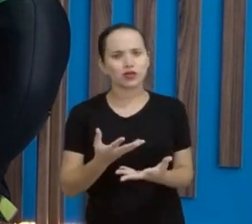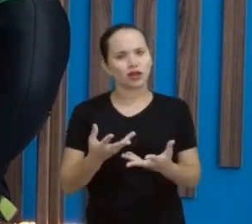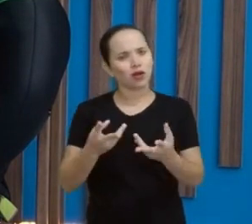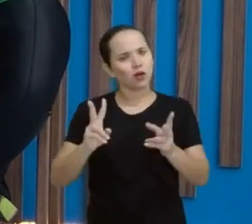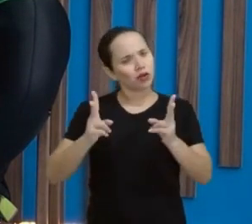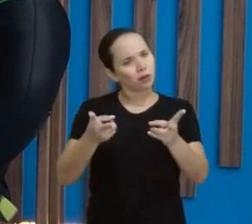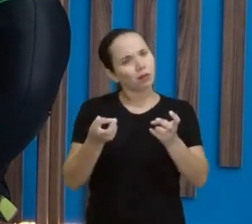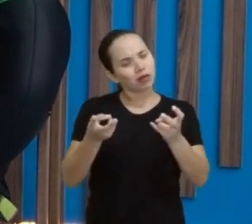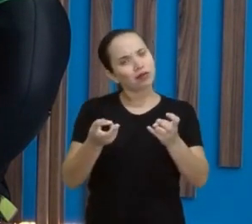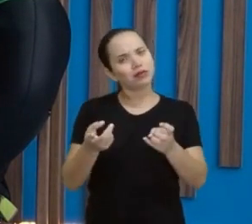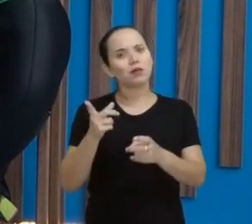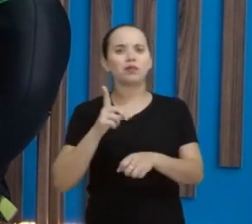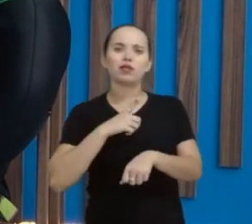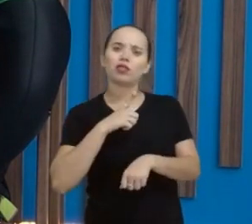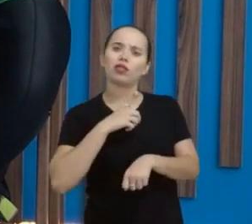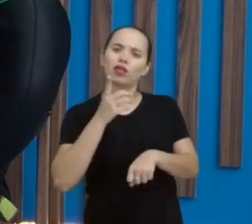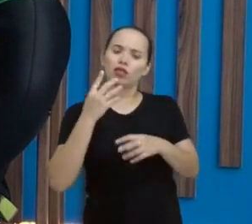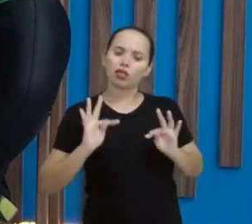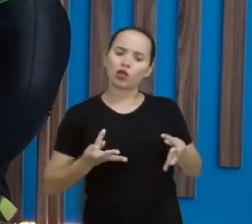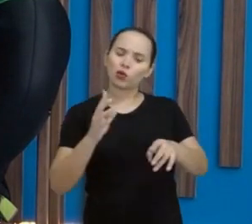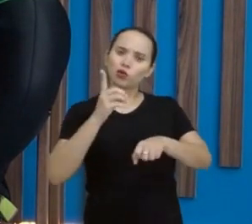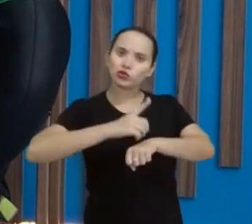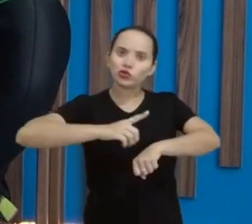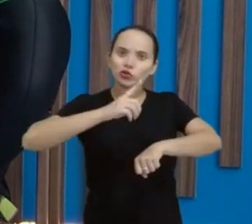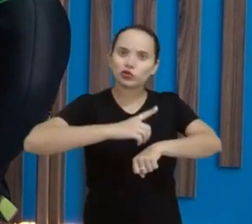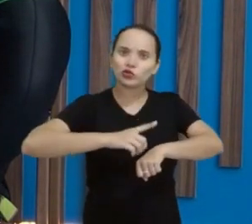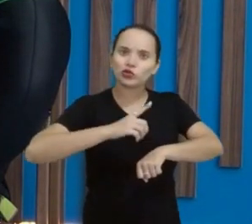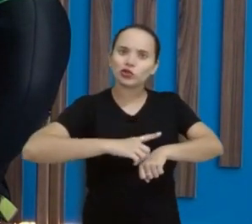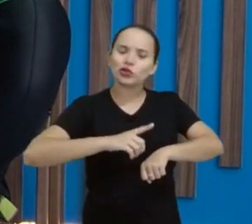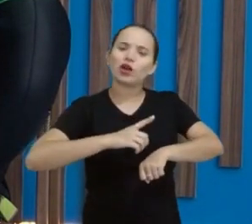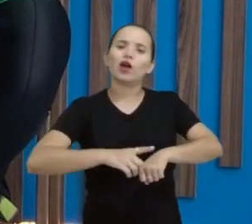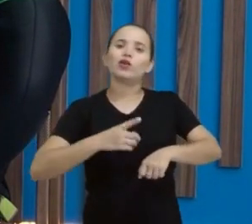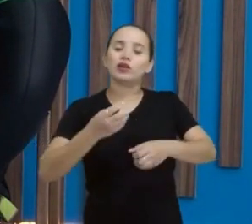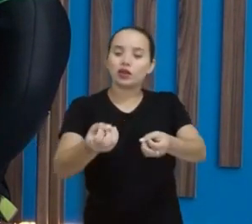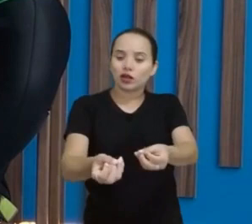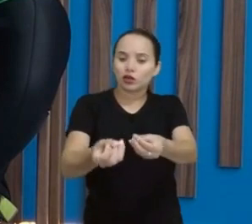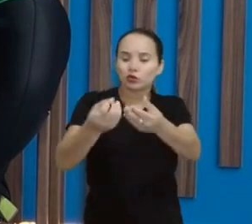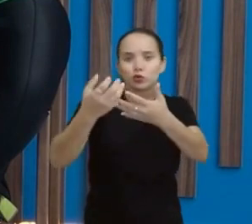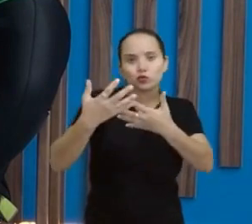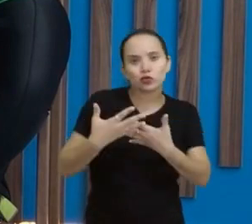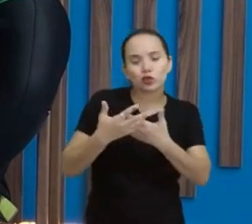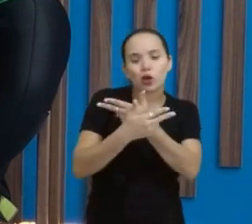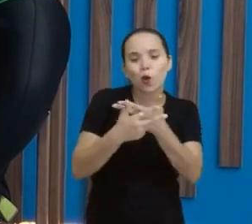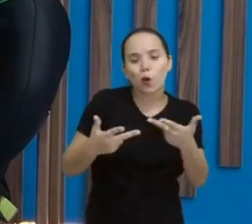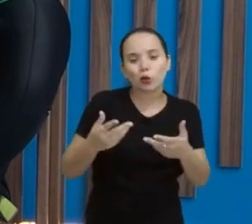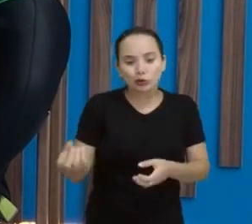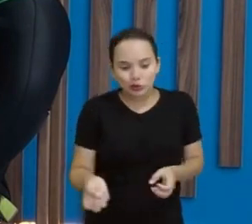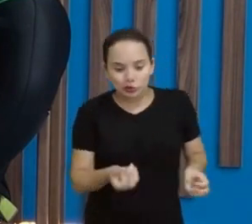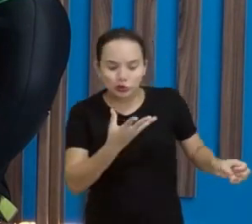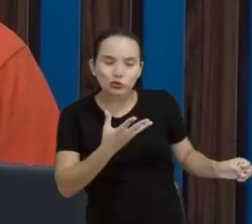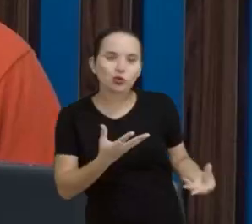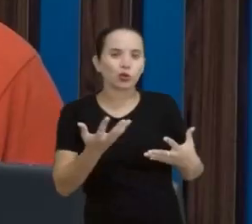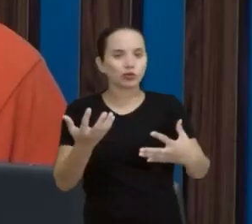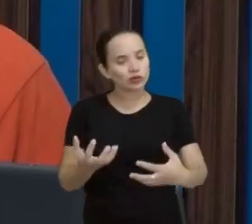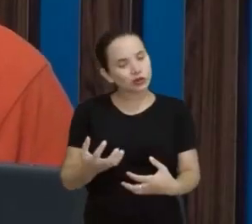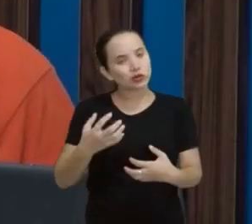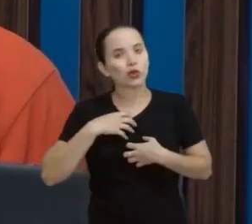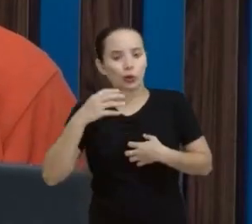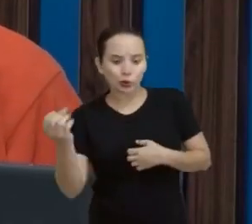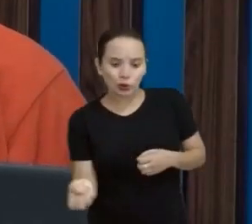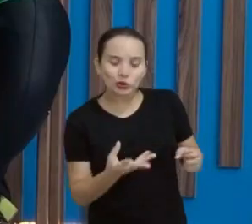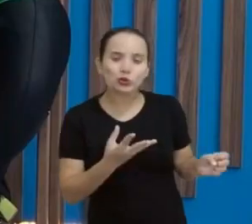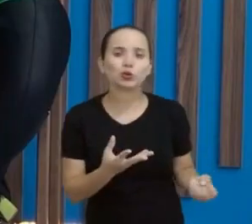essas tecnologias digitais, de fato, elas acabam propiciando novas maneiras, novas formas de